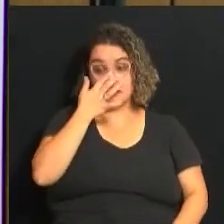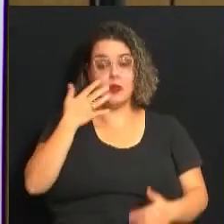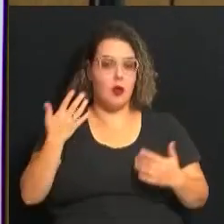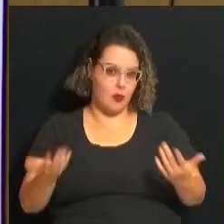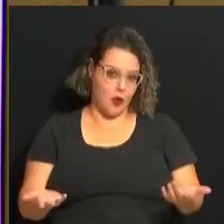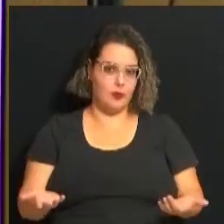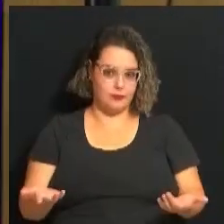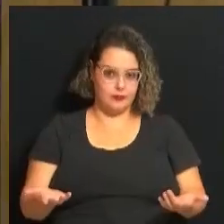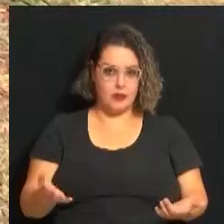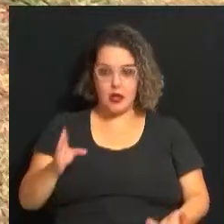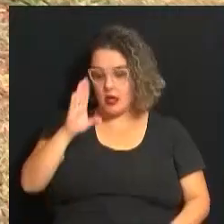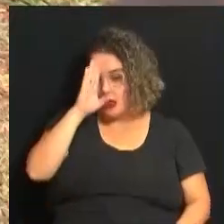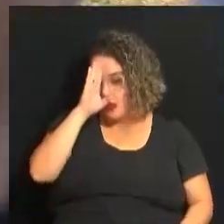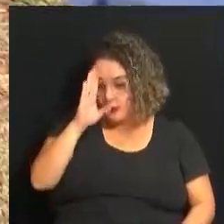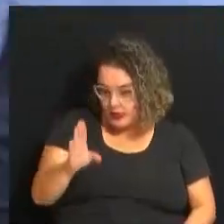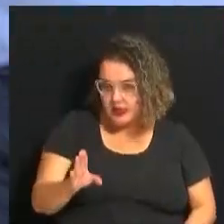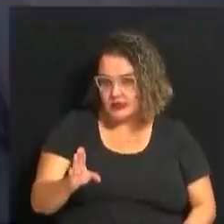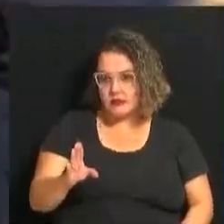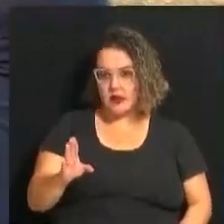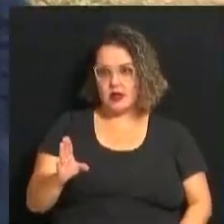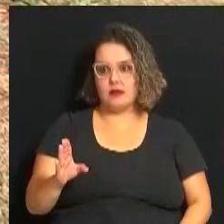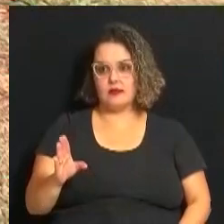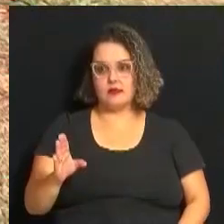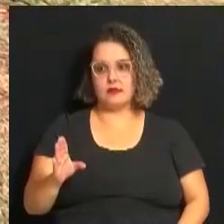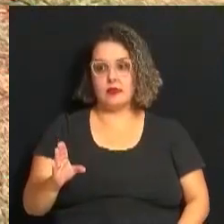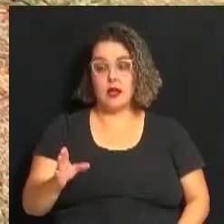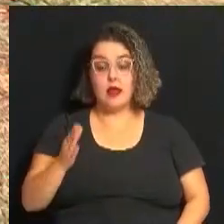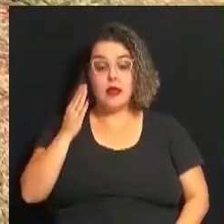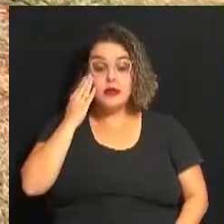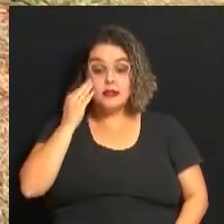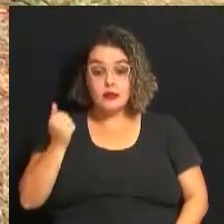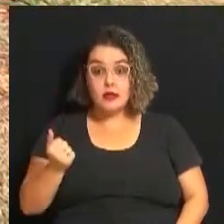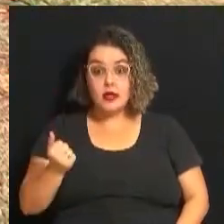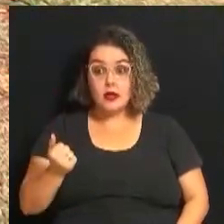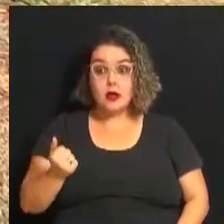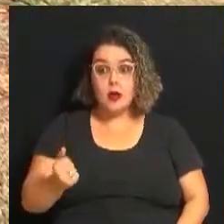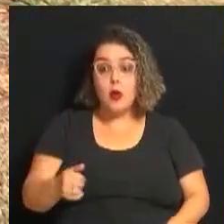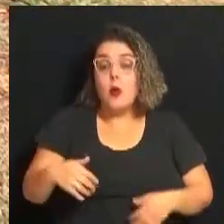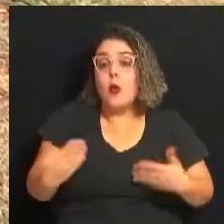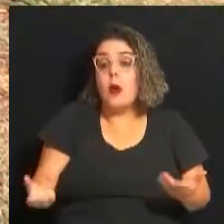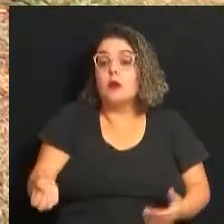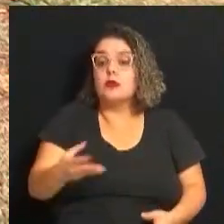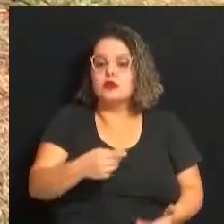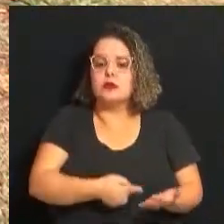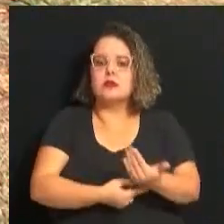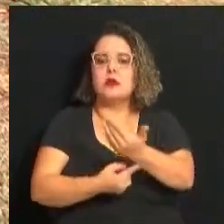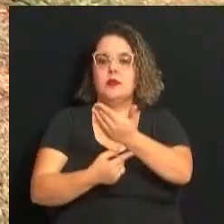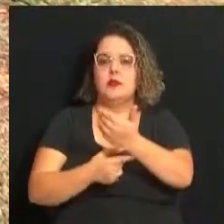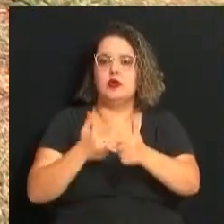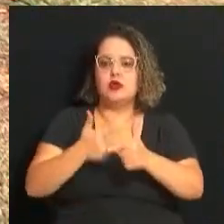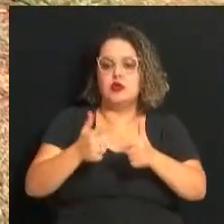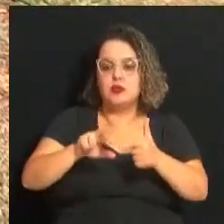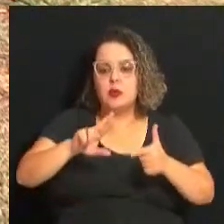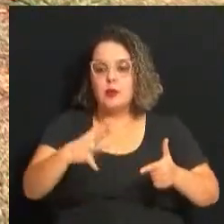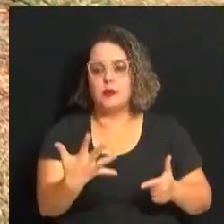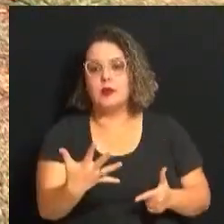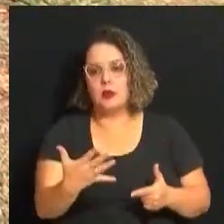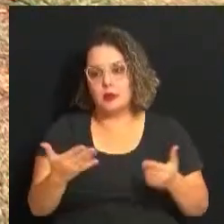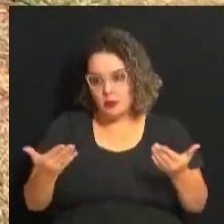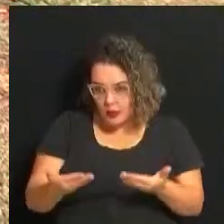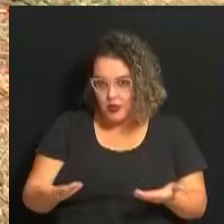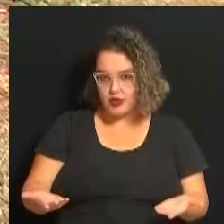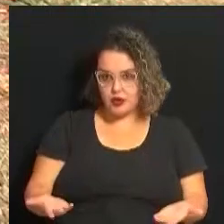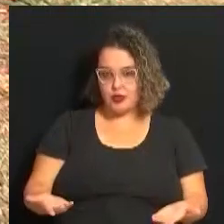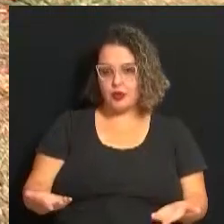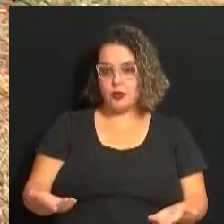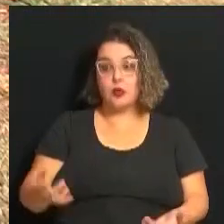o principal desafio é você identificar quais as novas tecnologias para resolver os problemas atuais, né? Tá. Então, todo